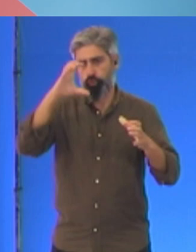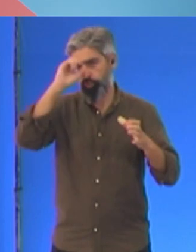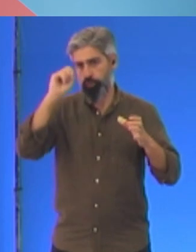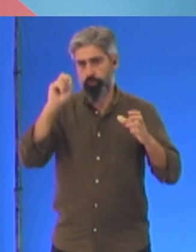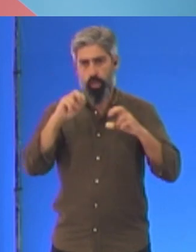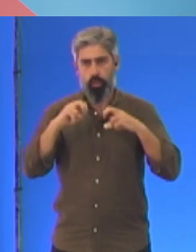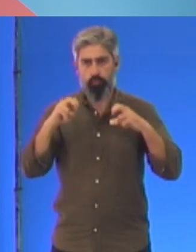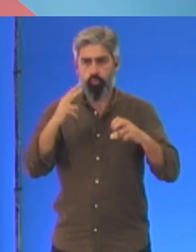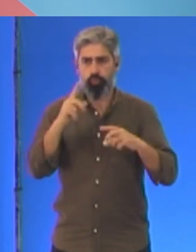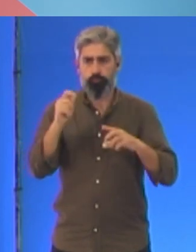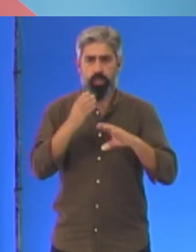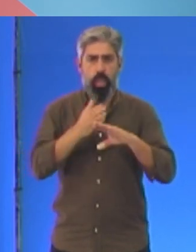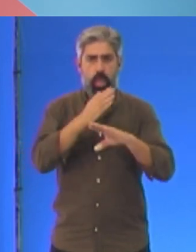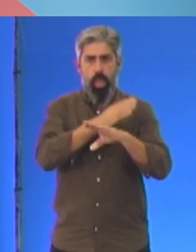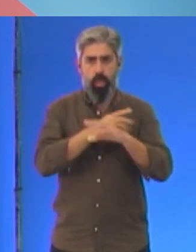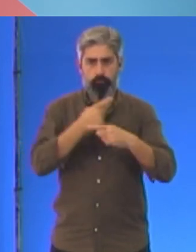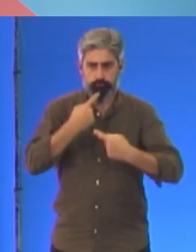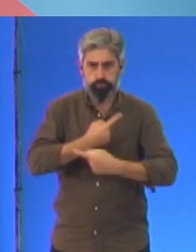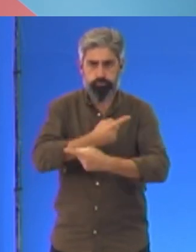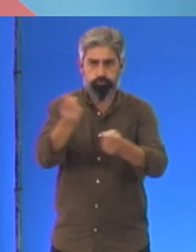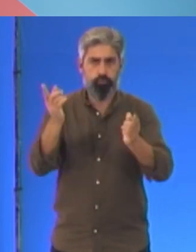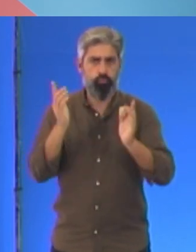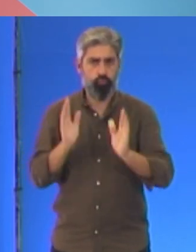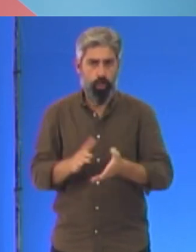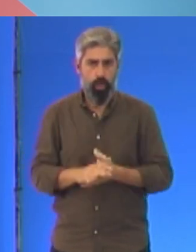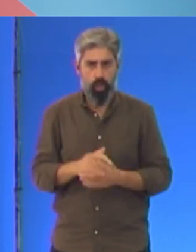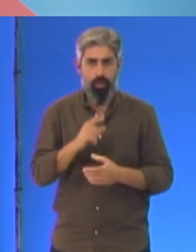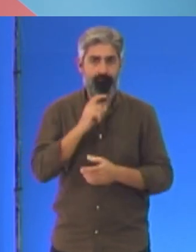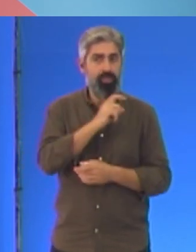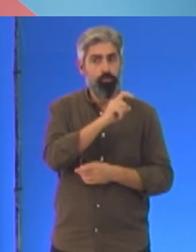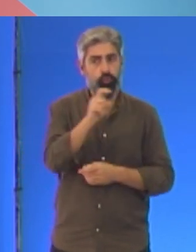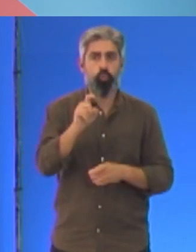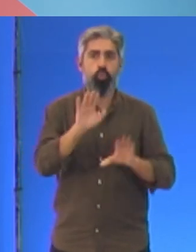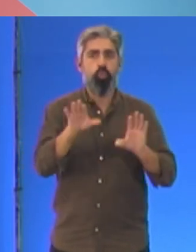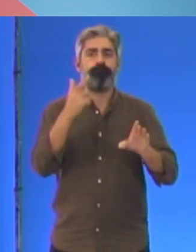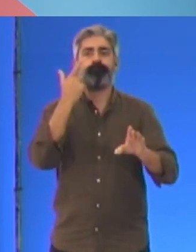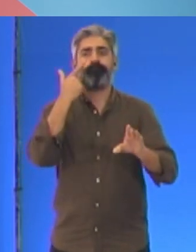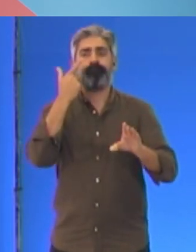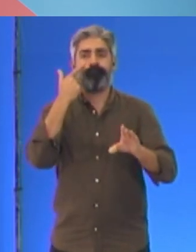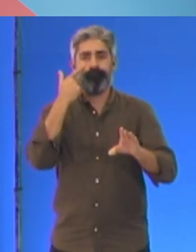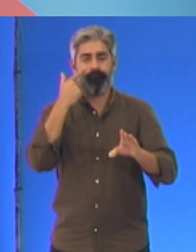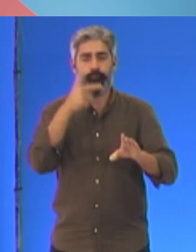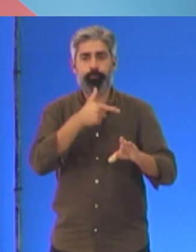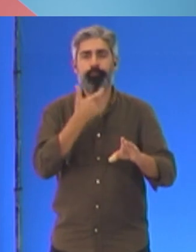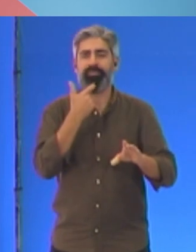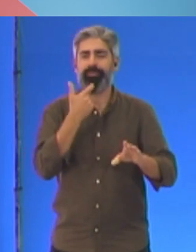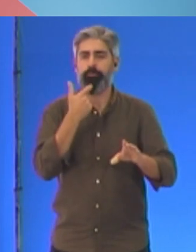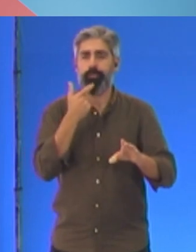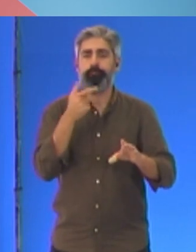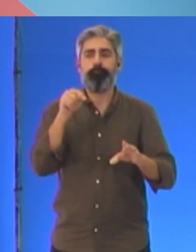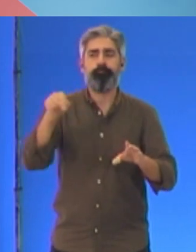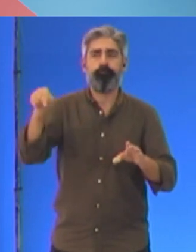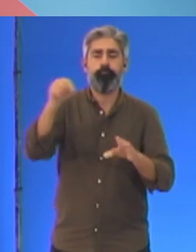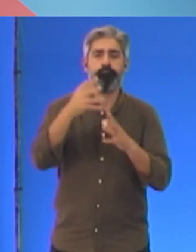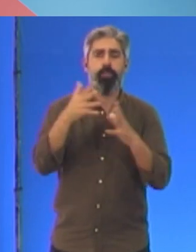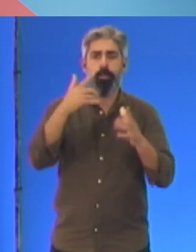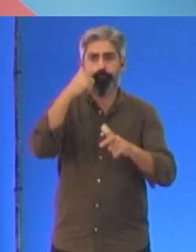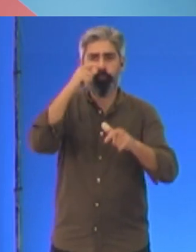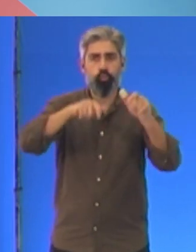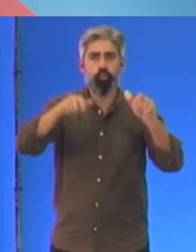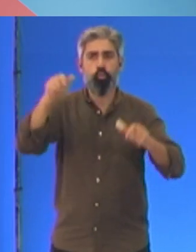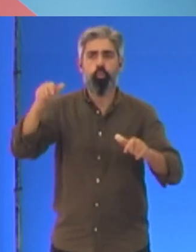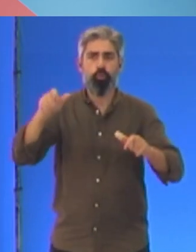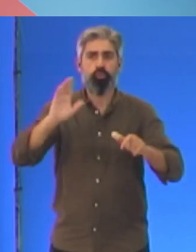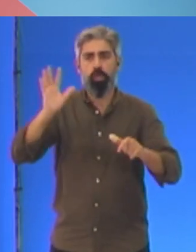a dois meses de antecedência avisou a navegação percebeu que boa parte das pessoas